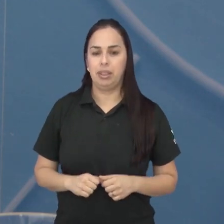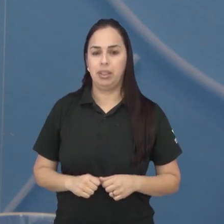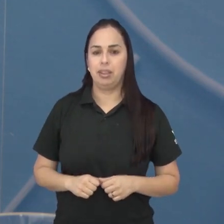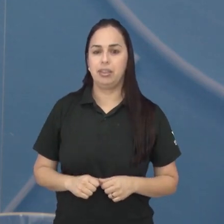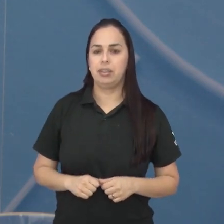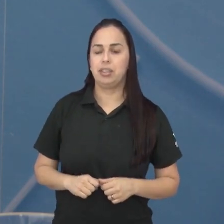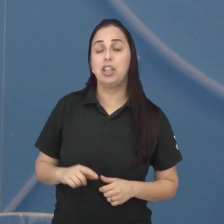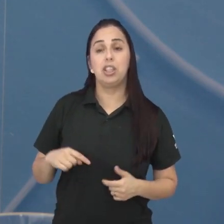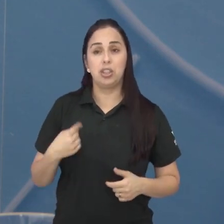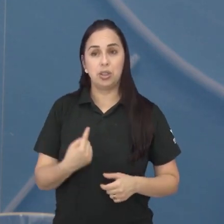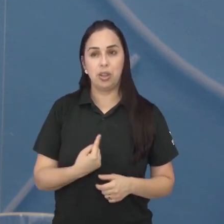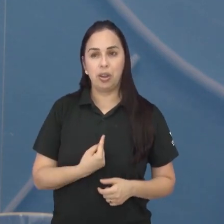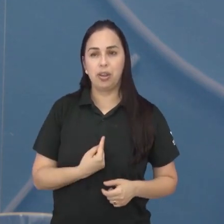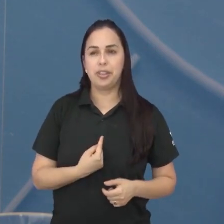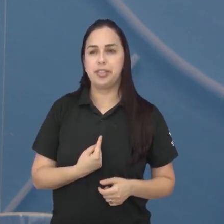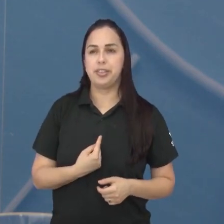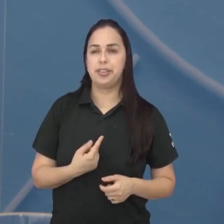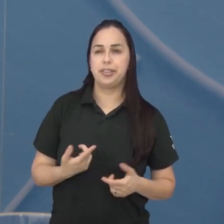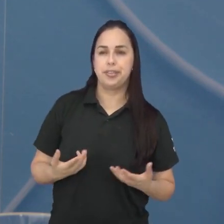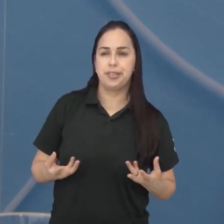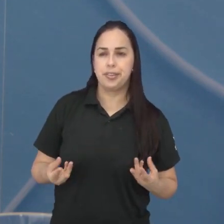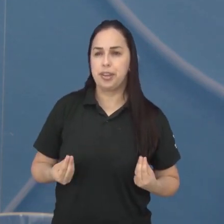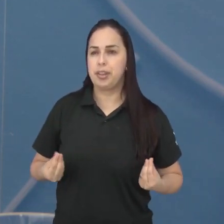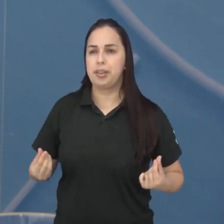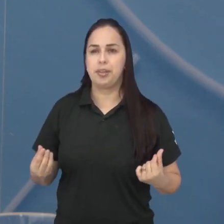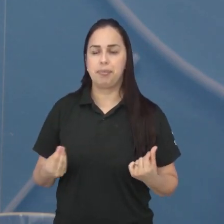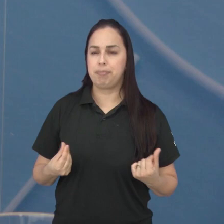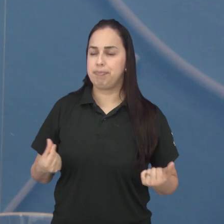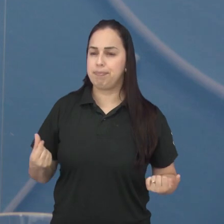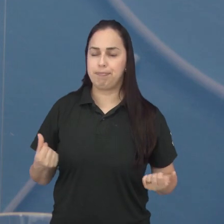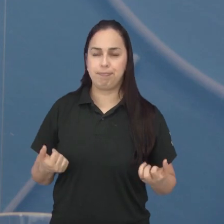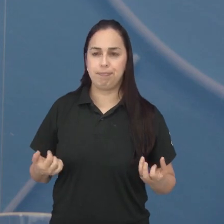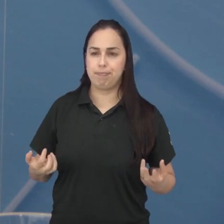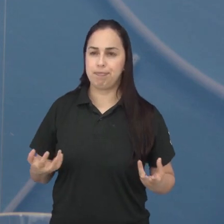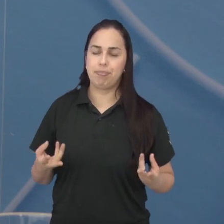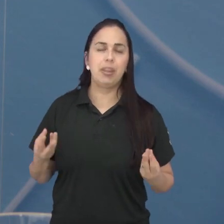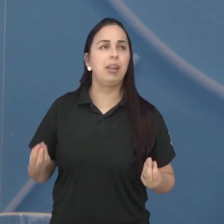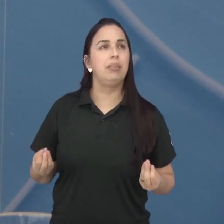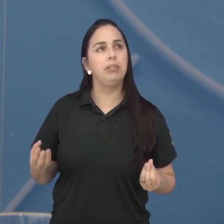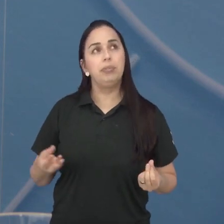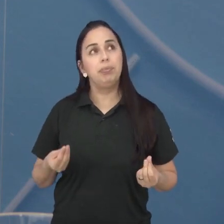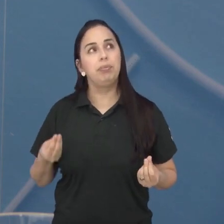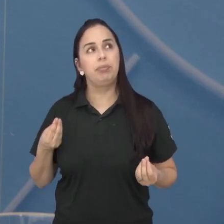gente está fazendo de uma forma violenta, de uma forma, né,